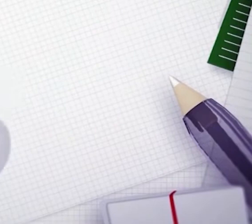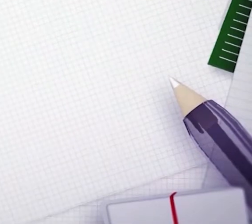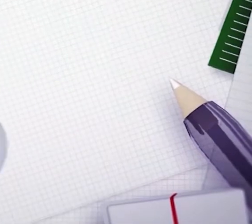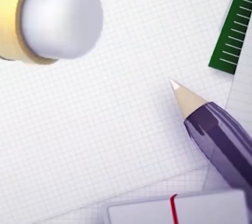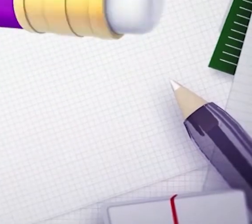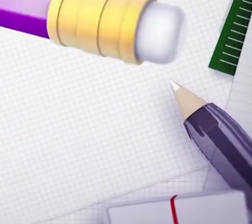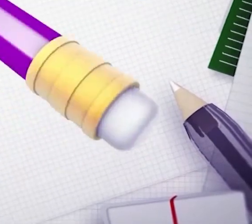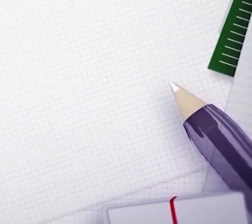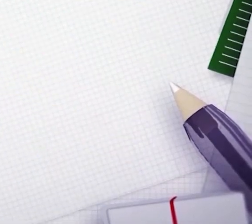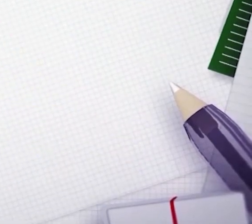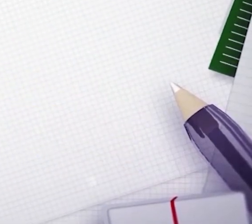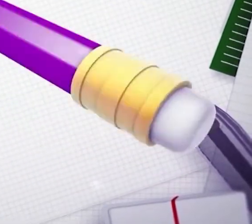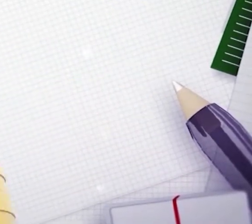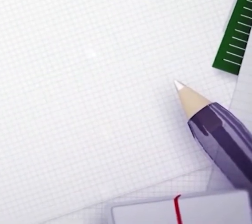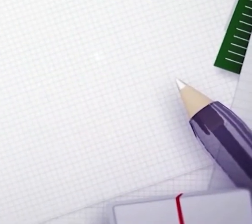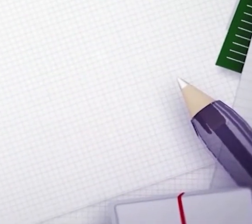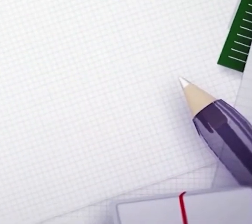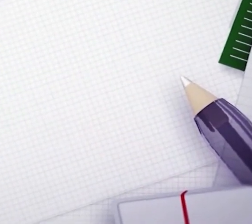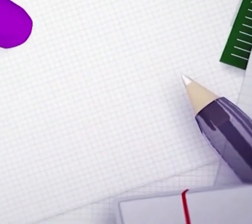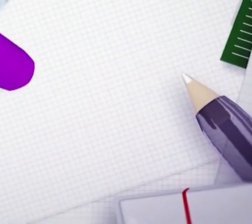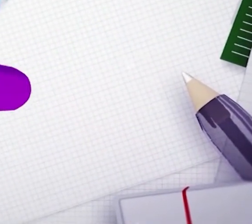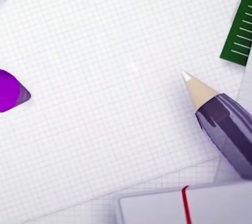E aí